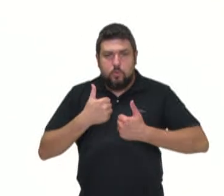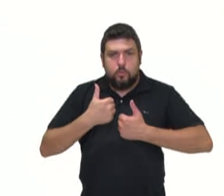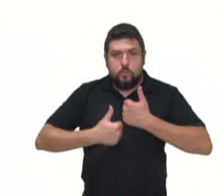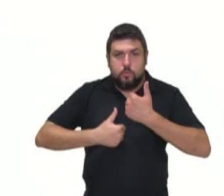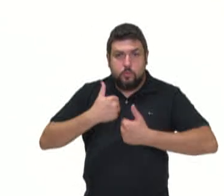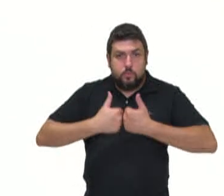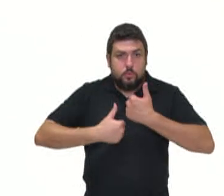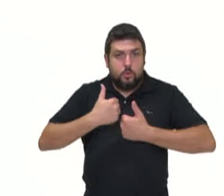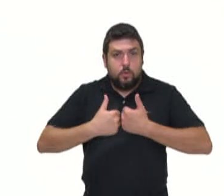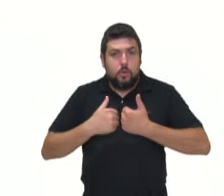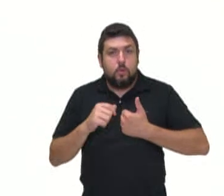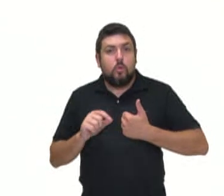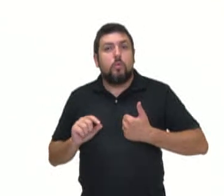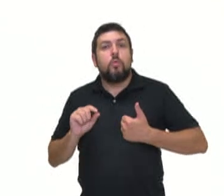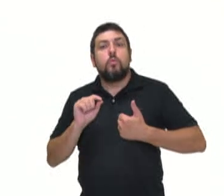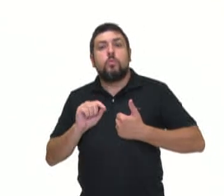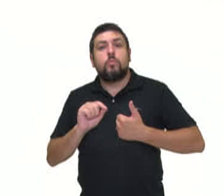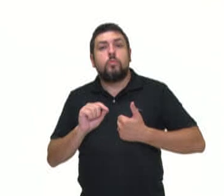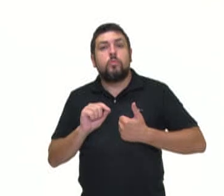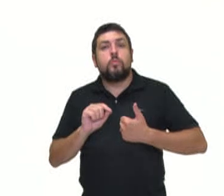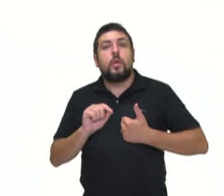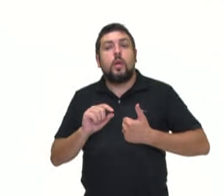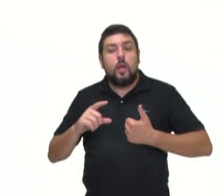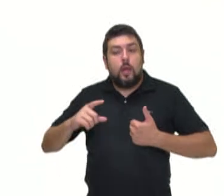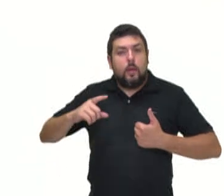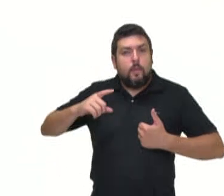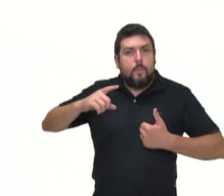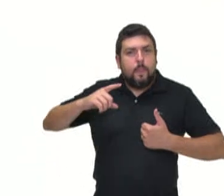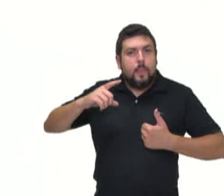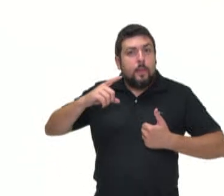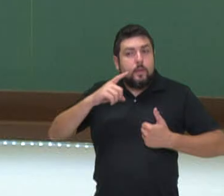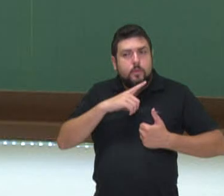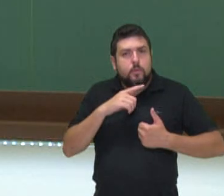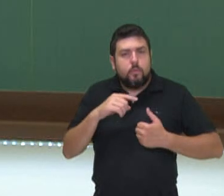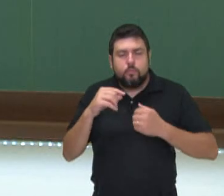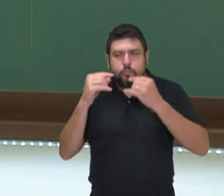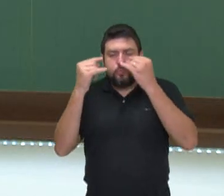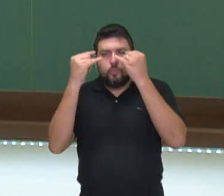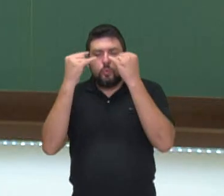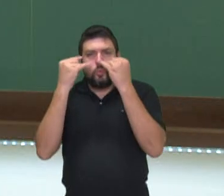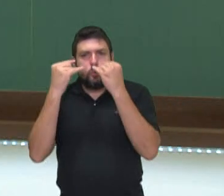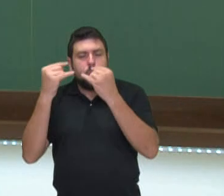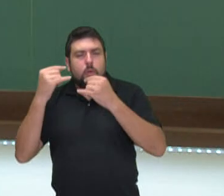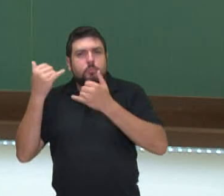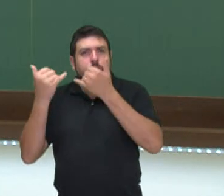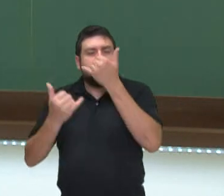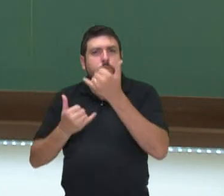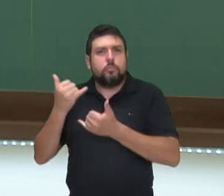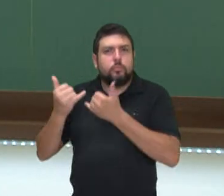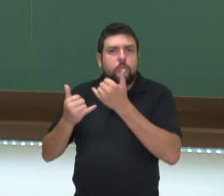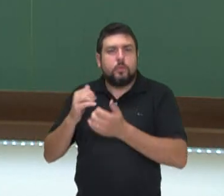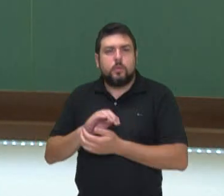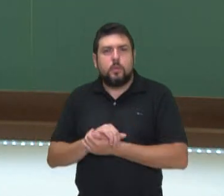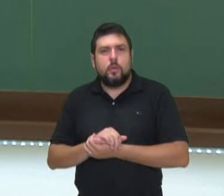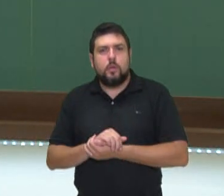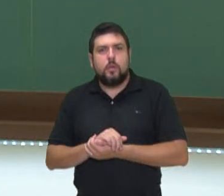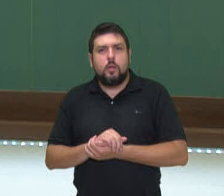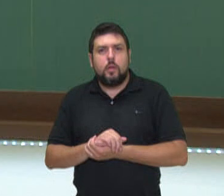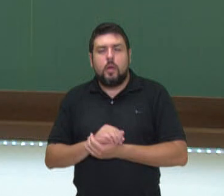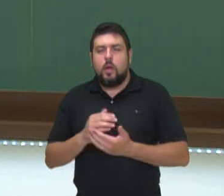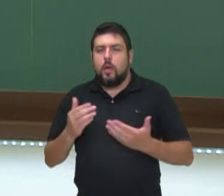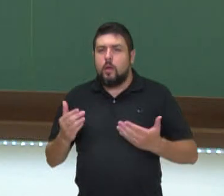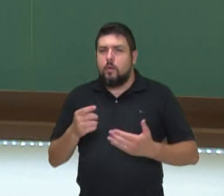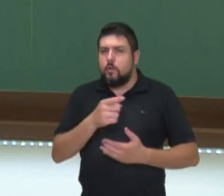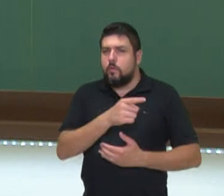elemento fundamental da indústria do entretenimento. Agora é com vocês. Vocês vão pensar